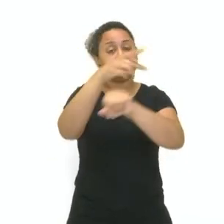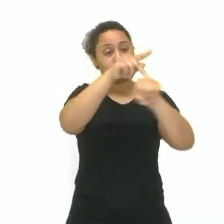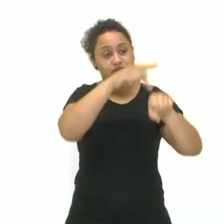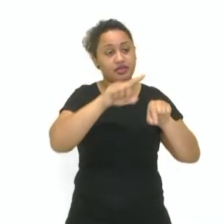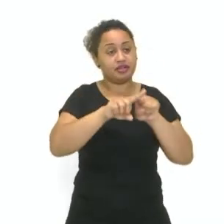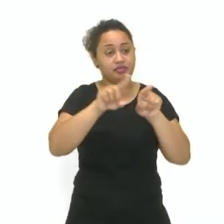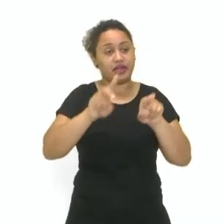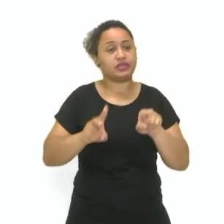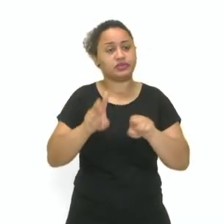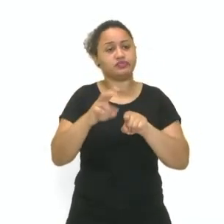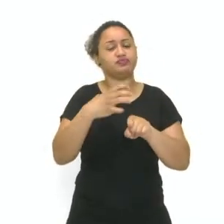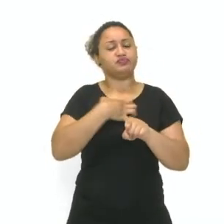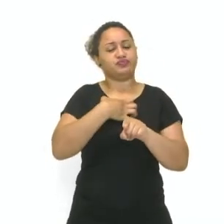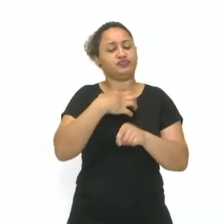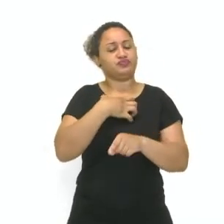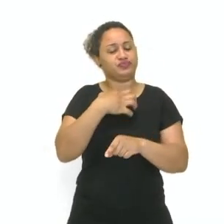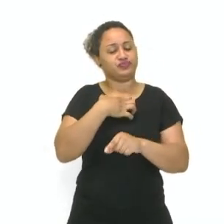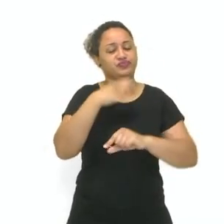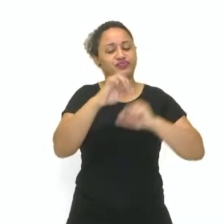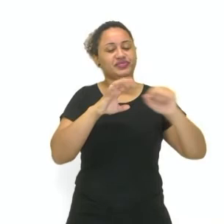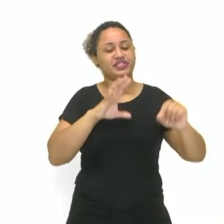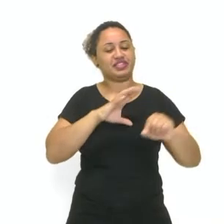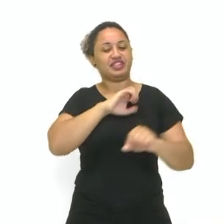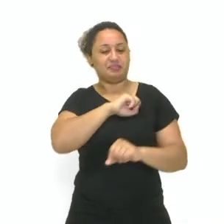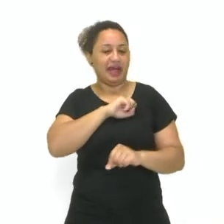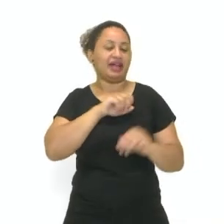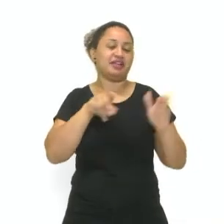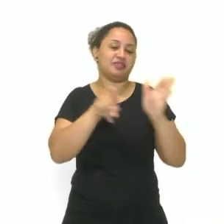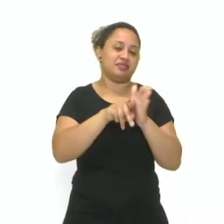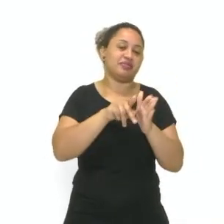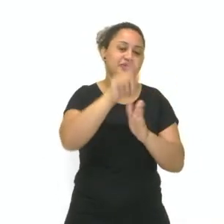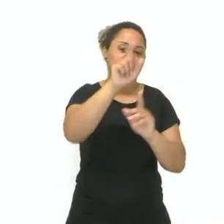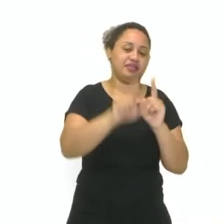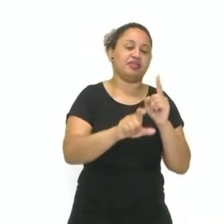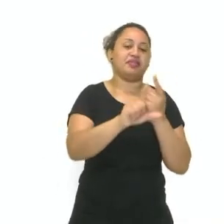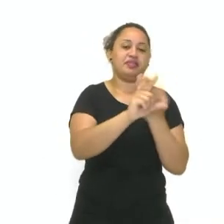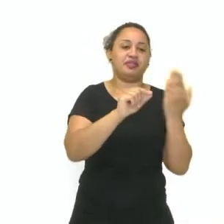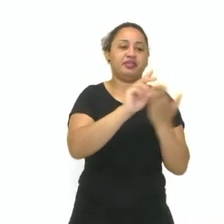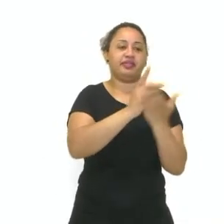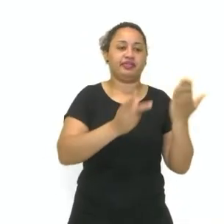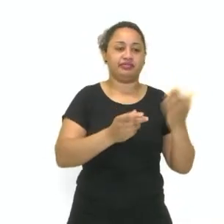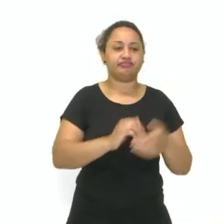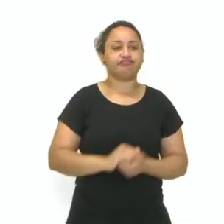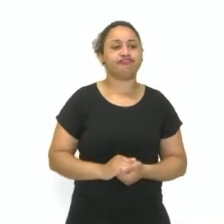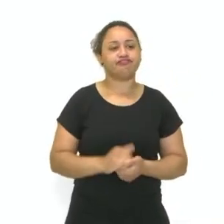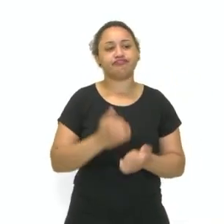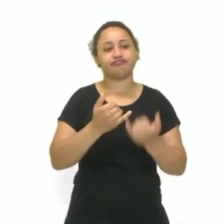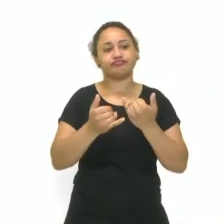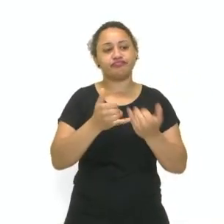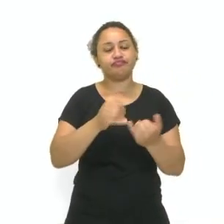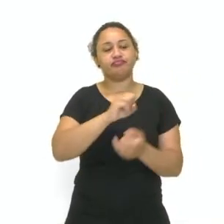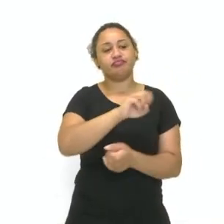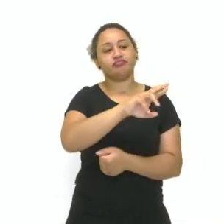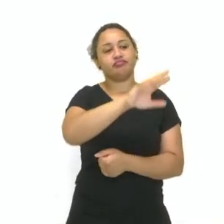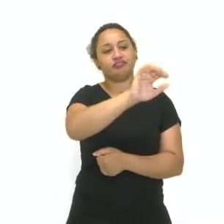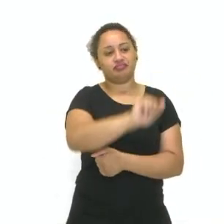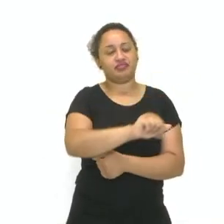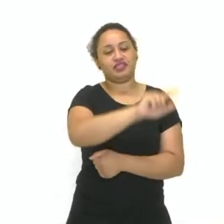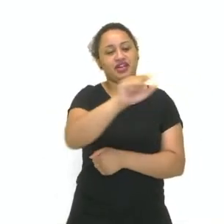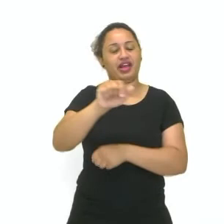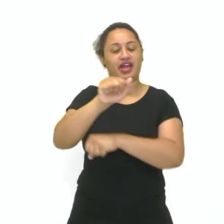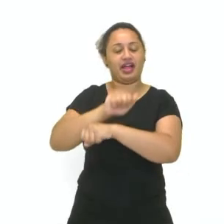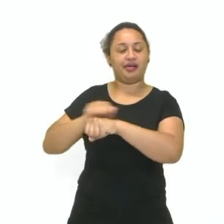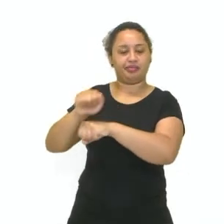continua fecunda, é sempre amada do poeta. Ela é como a velha Sara no leito do patriarcado de